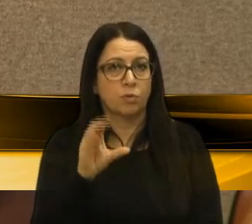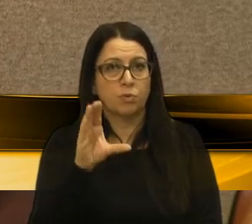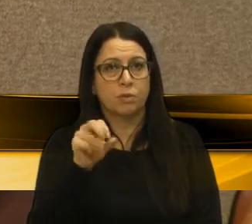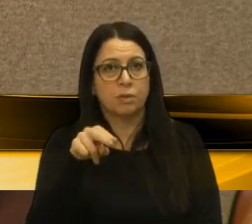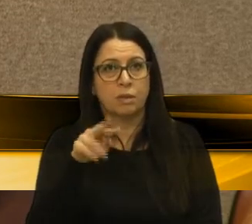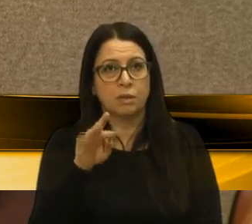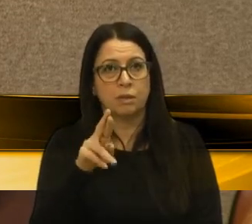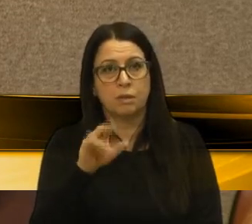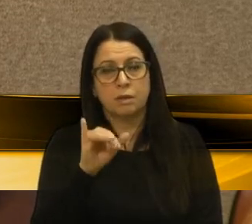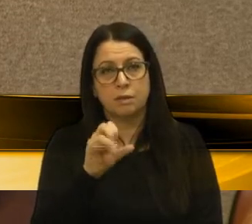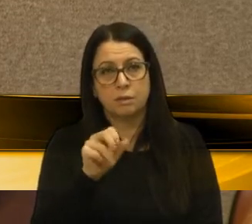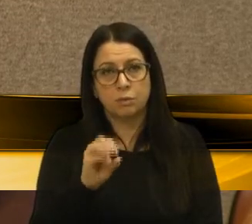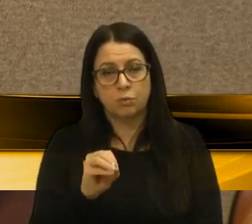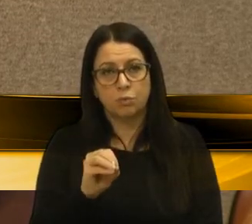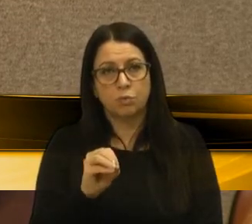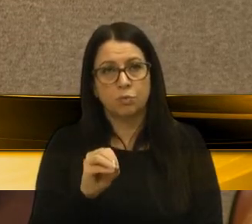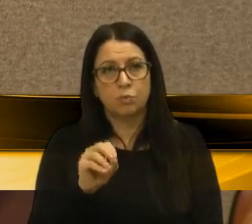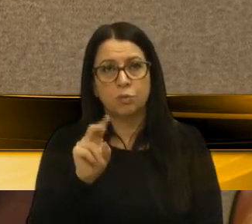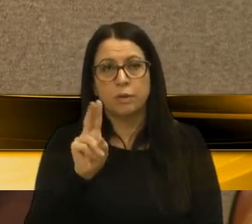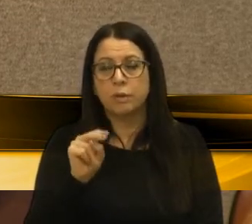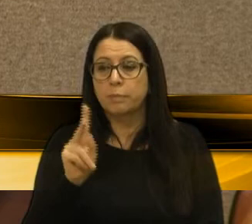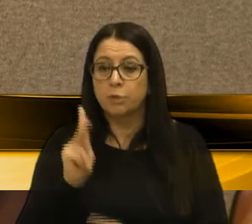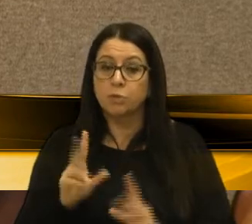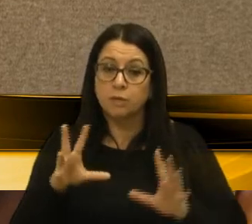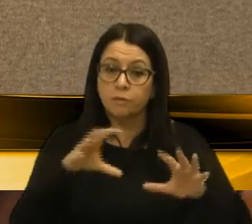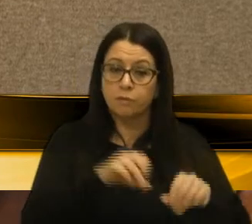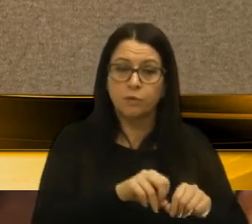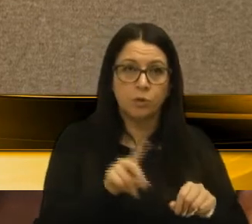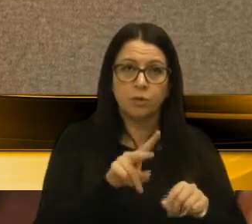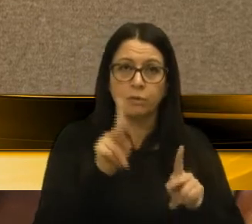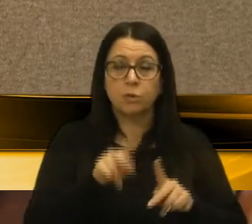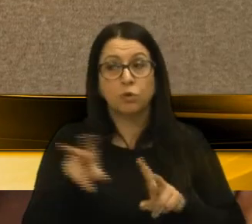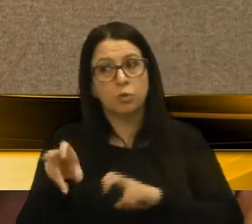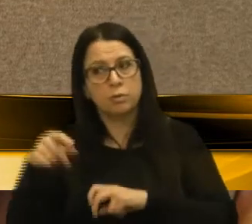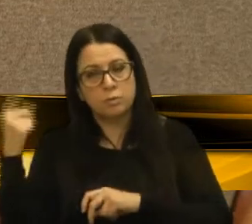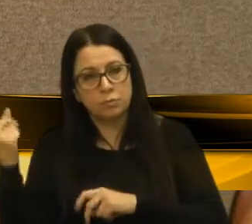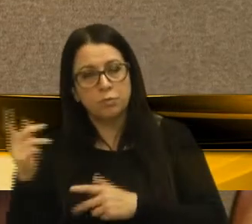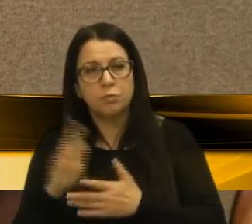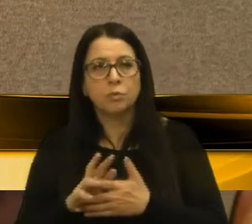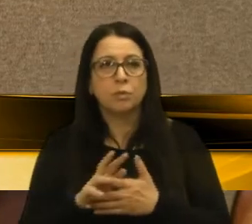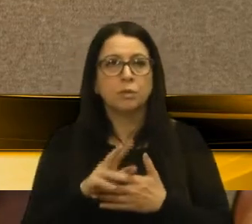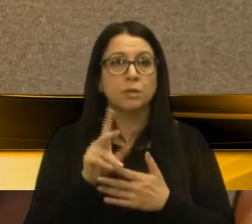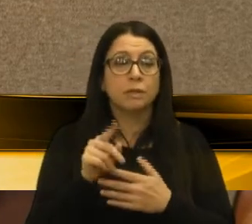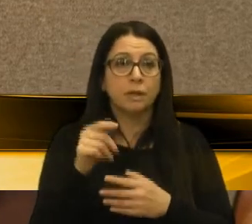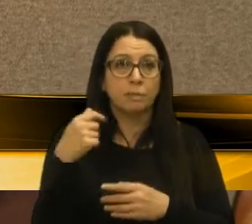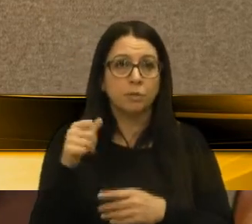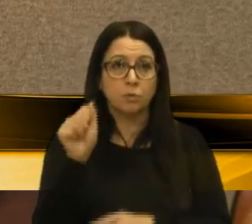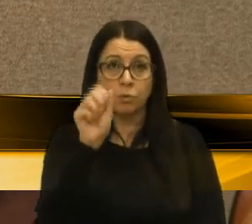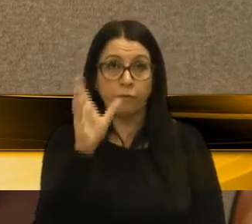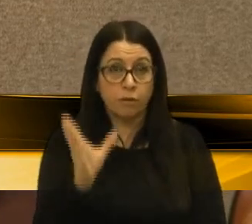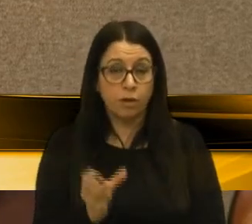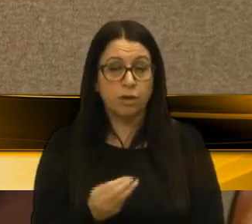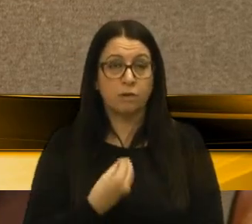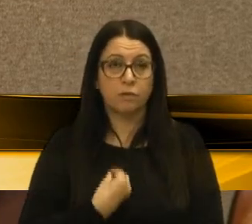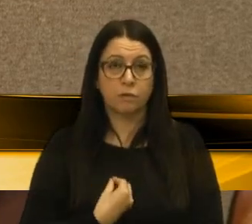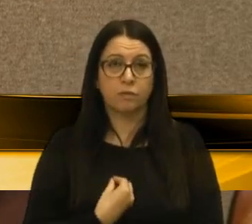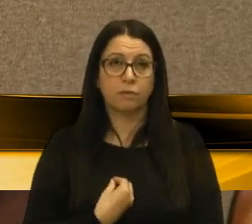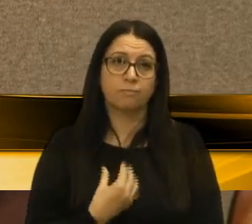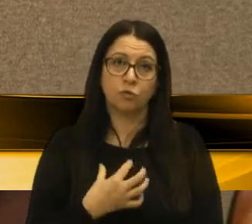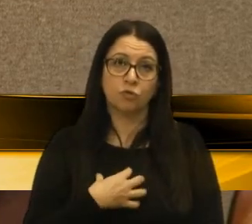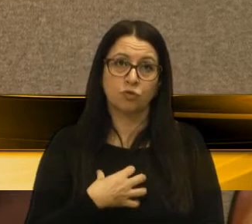dos colonizadores e nunca dos colonizados. Os africanos viviam de uma